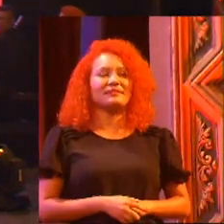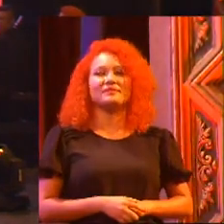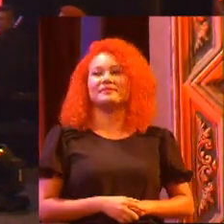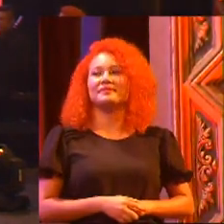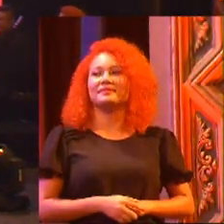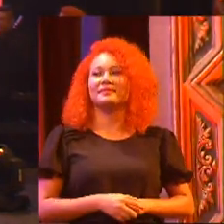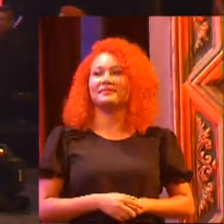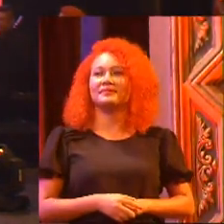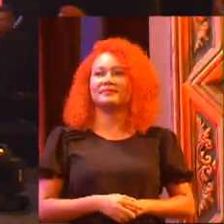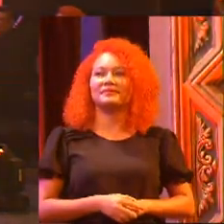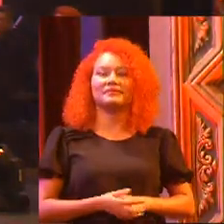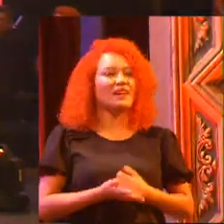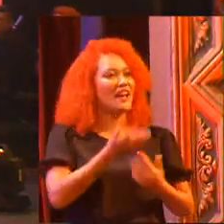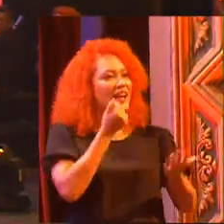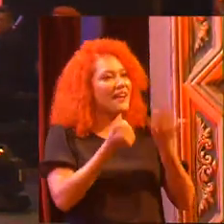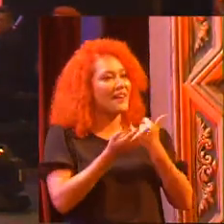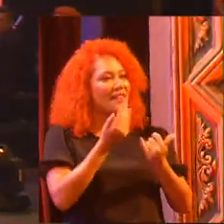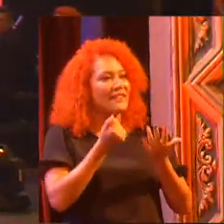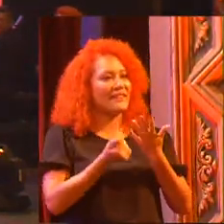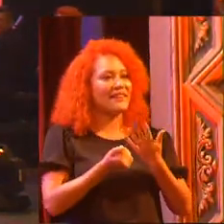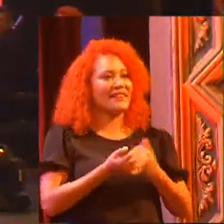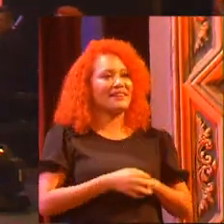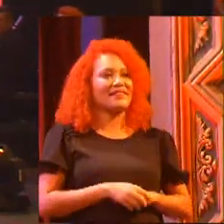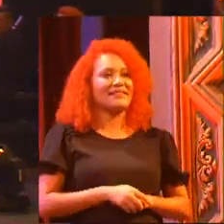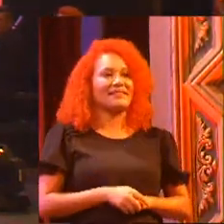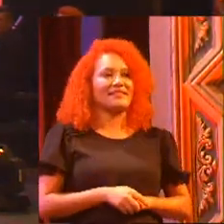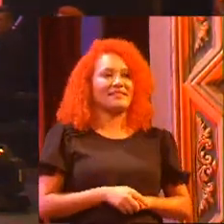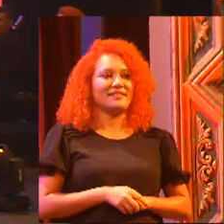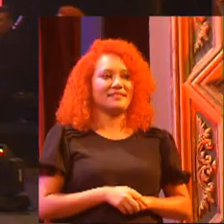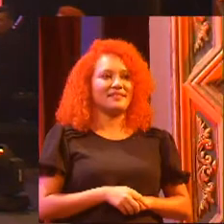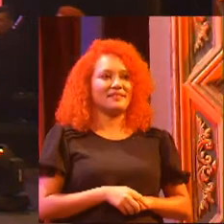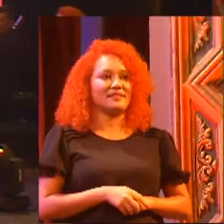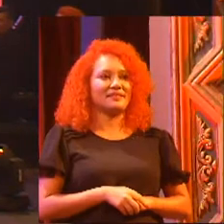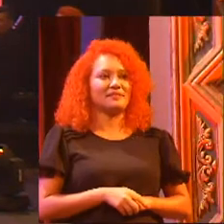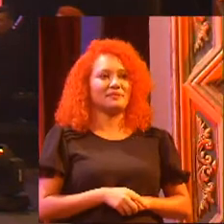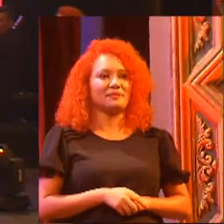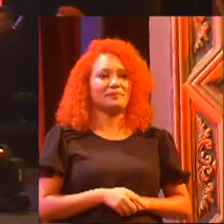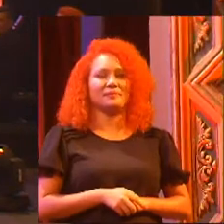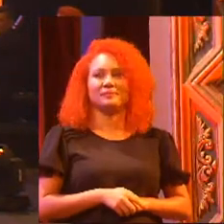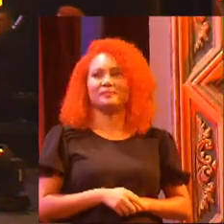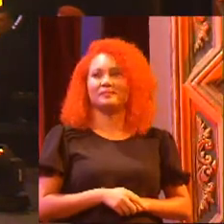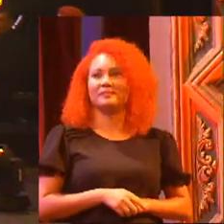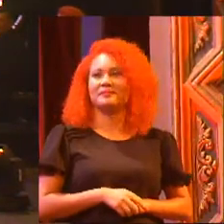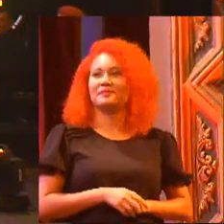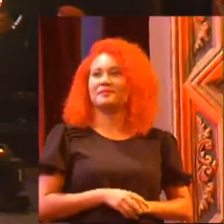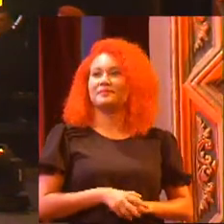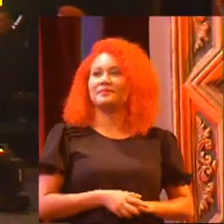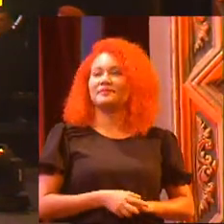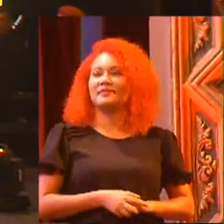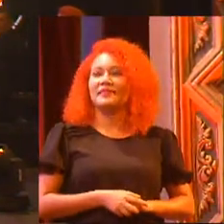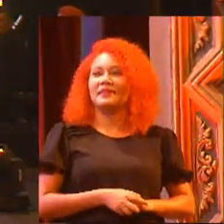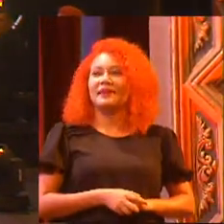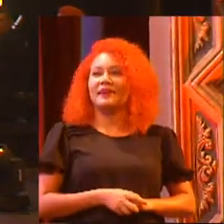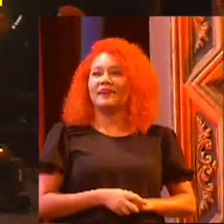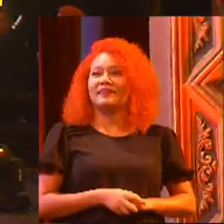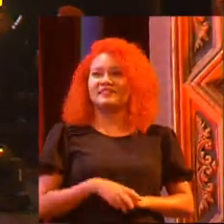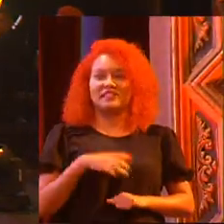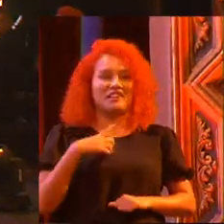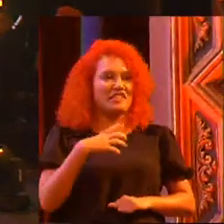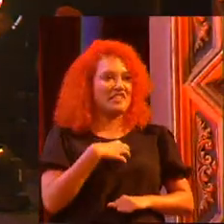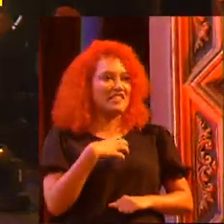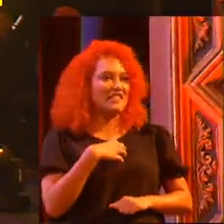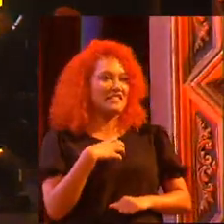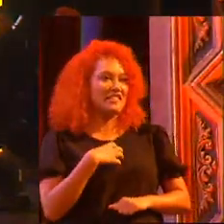Cadê vem, tu, Renan? Renan? Tá ali. Vem pra cá, vem pra cá. Marroer! Quanta emoção, hein,